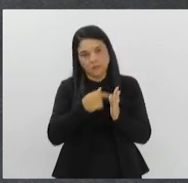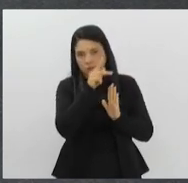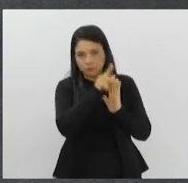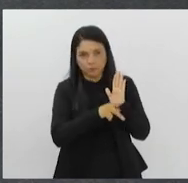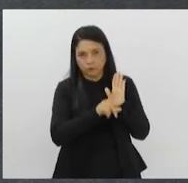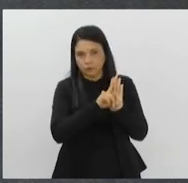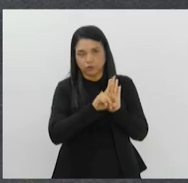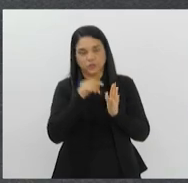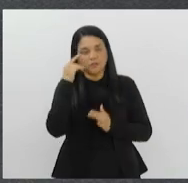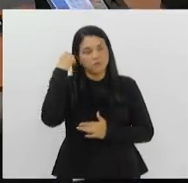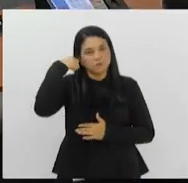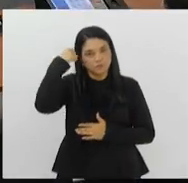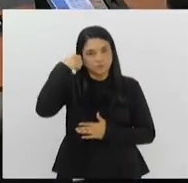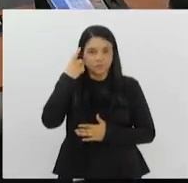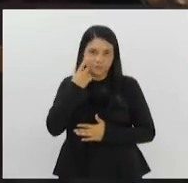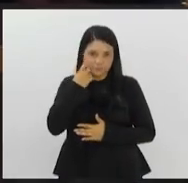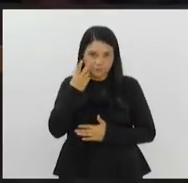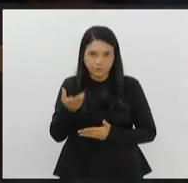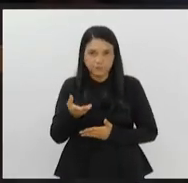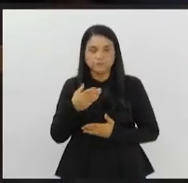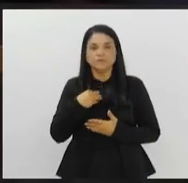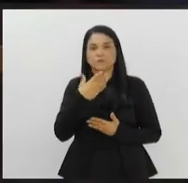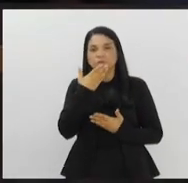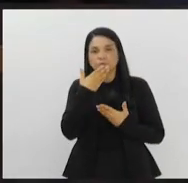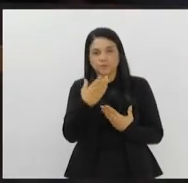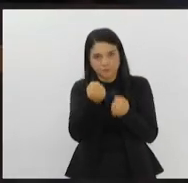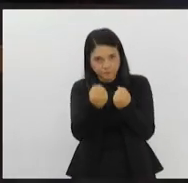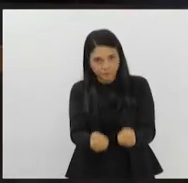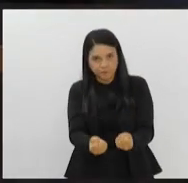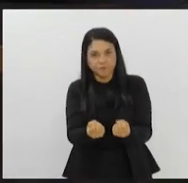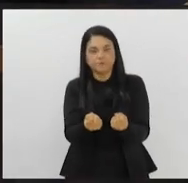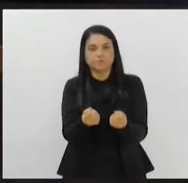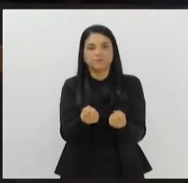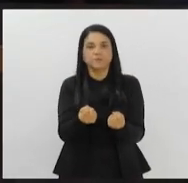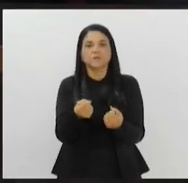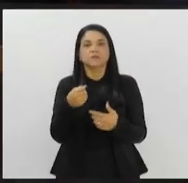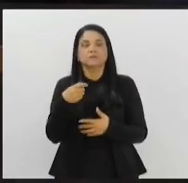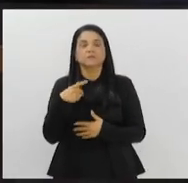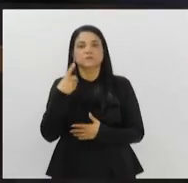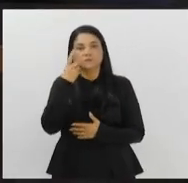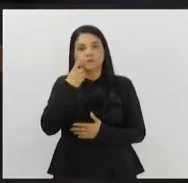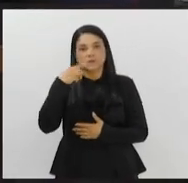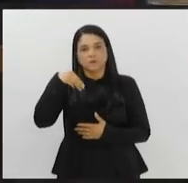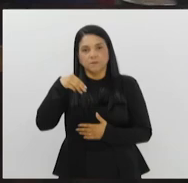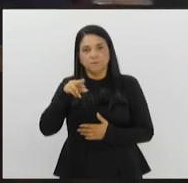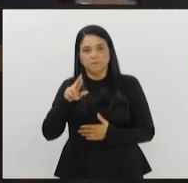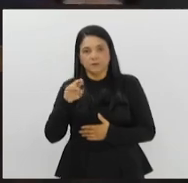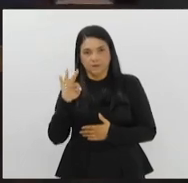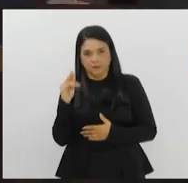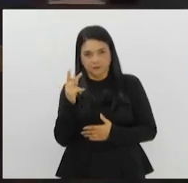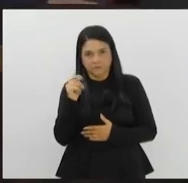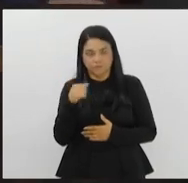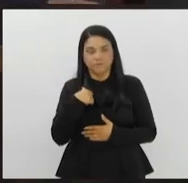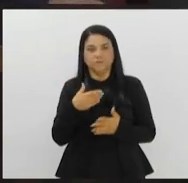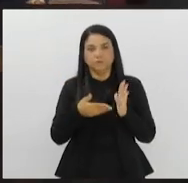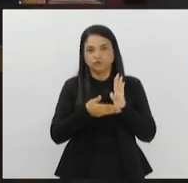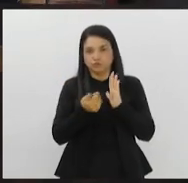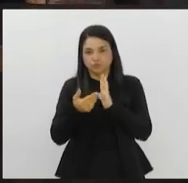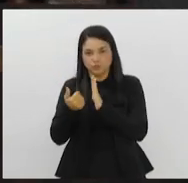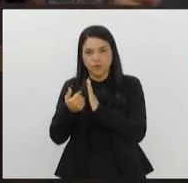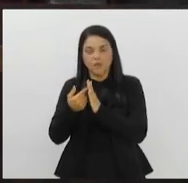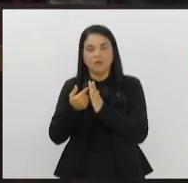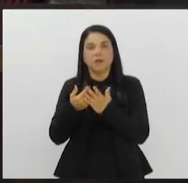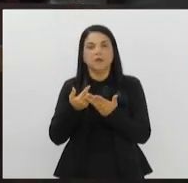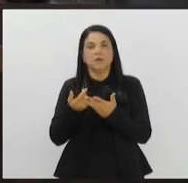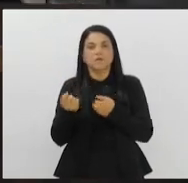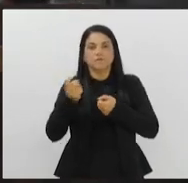Samuel Malafaia. Presidência, defere o pedido de Vossa Excelência, deputada Marta. Então, estamos retirando e republicando